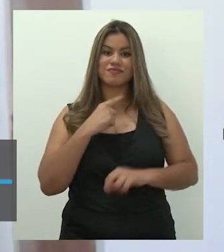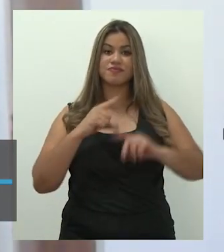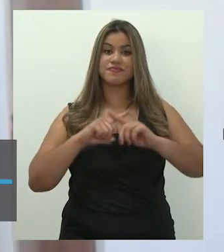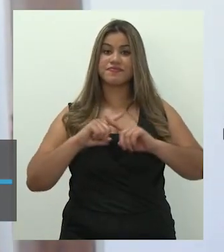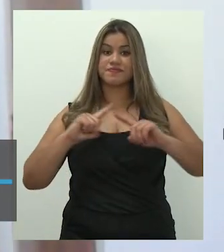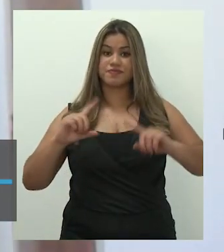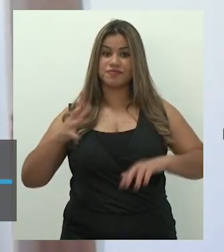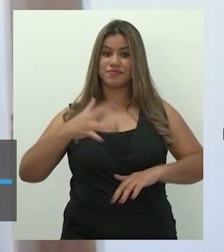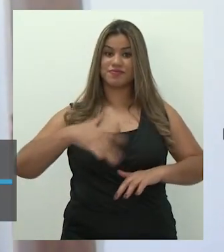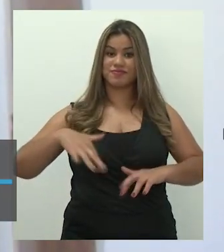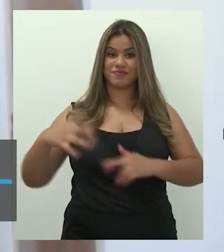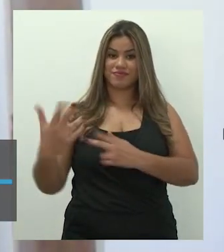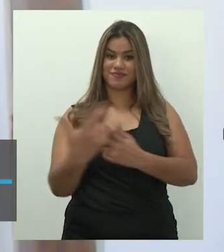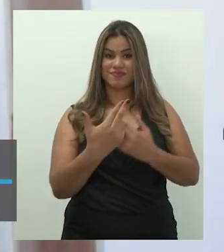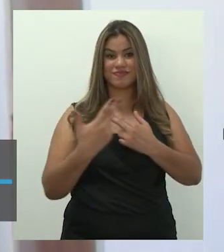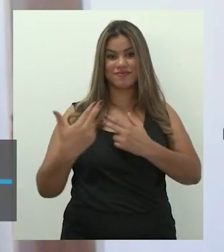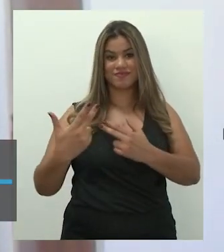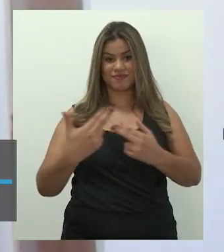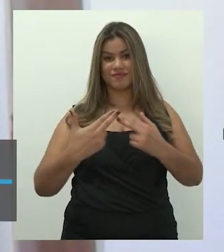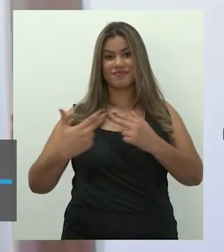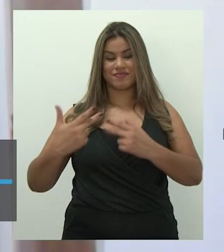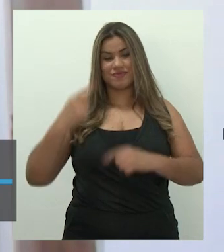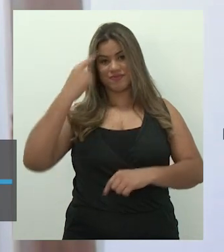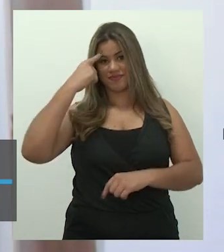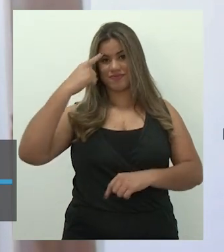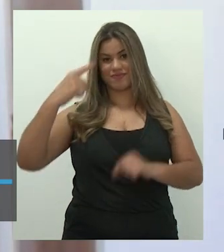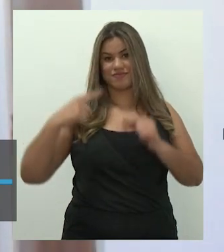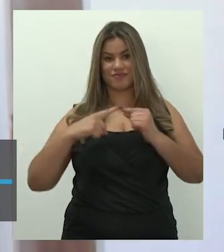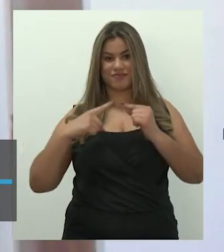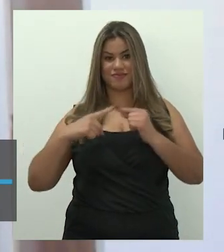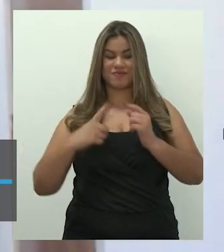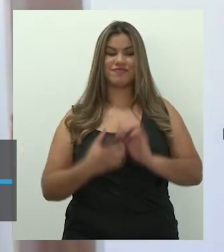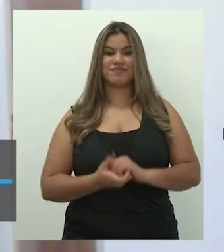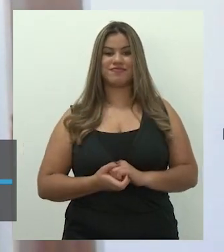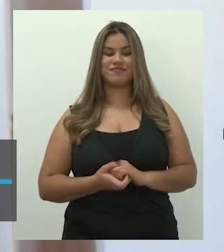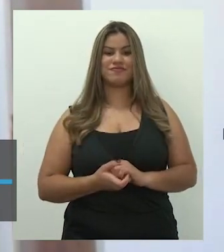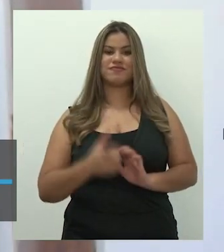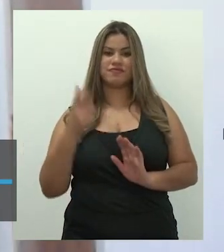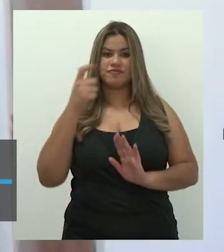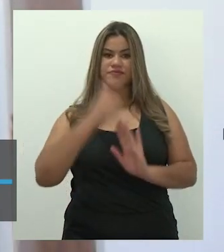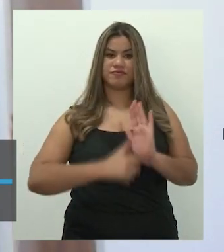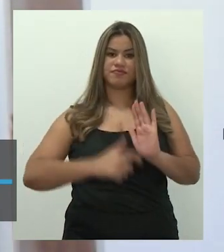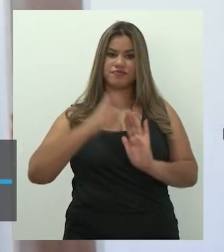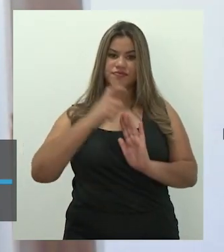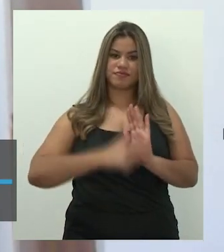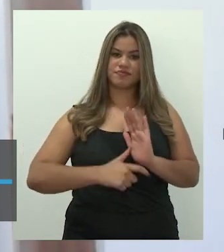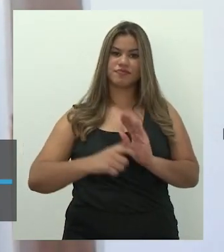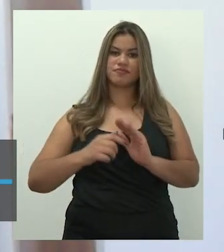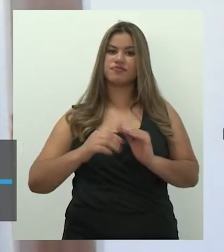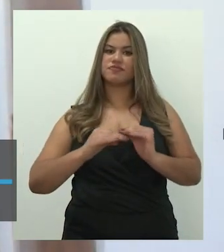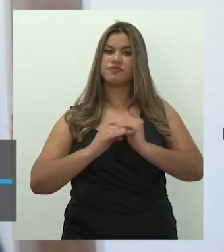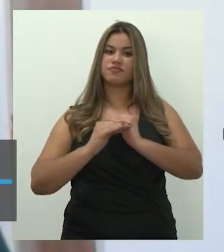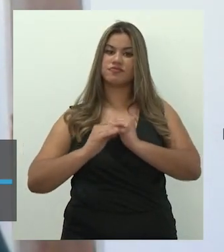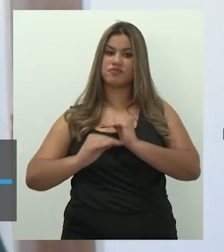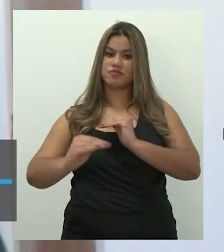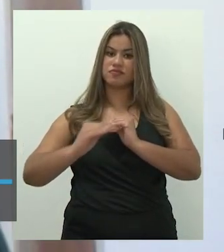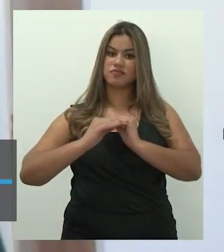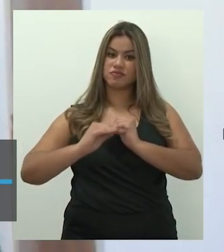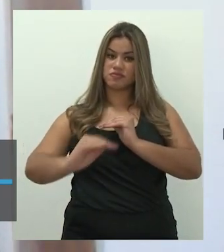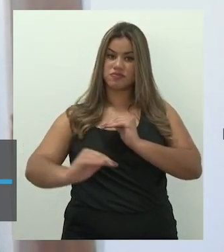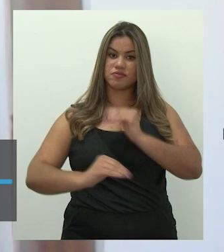todos ficaram mais ou menos no que a gente pensou mesmo, né? Em padrões, em regularidades, e aí quando a